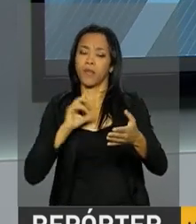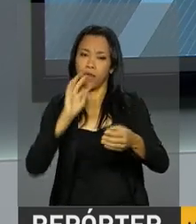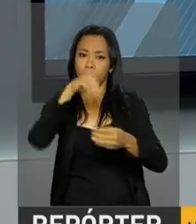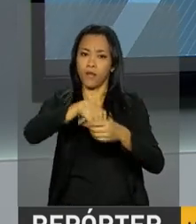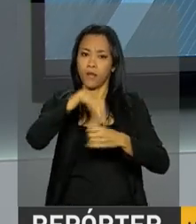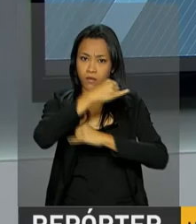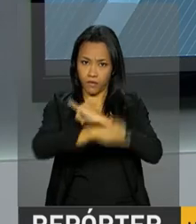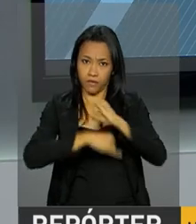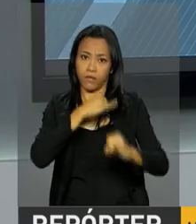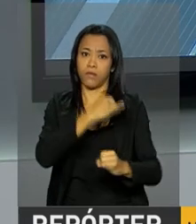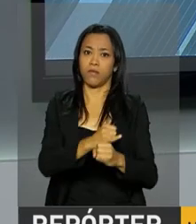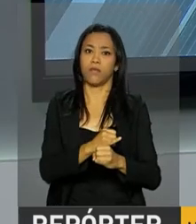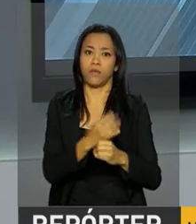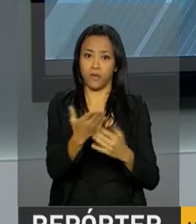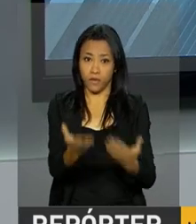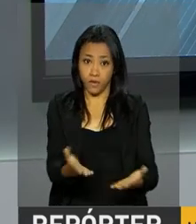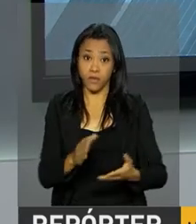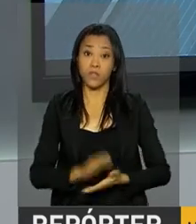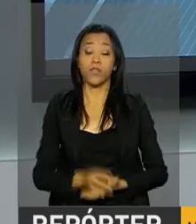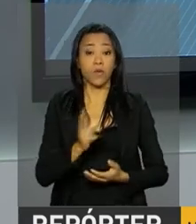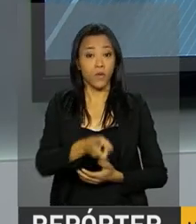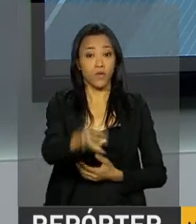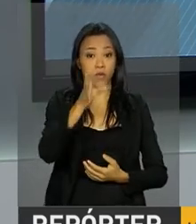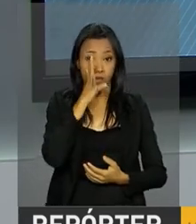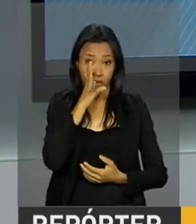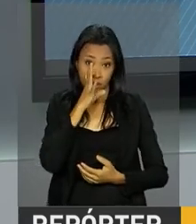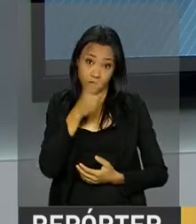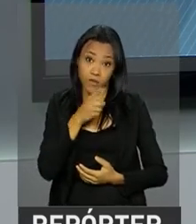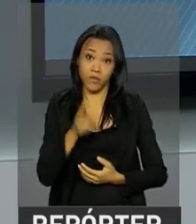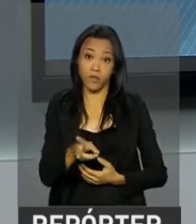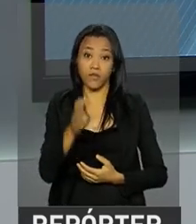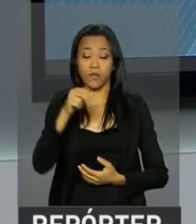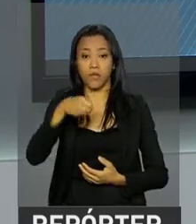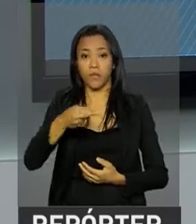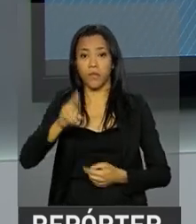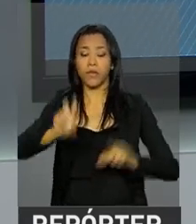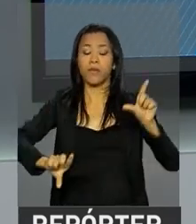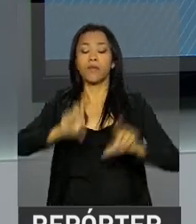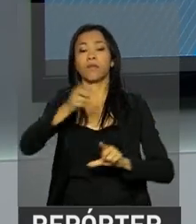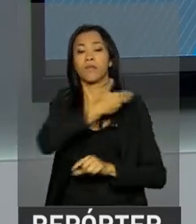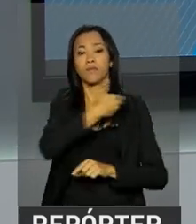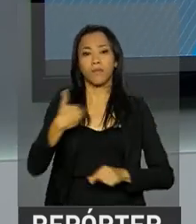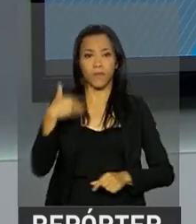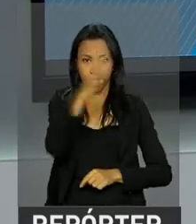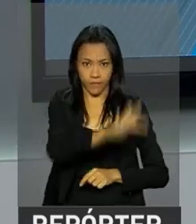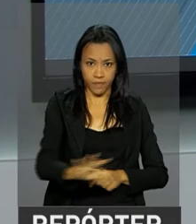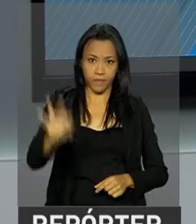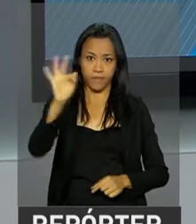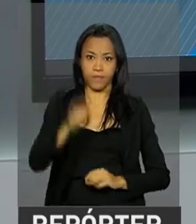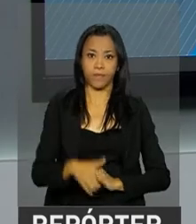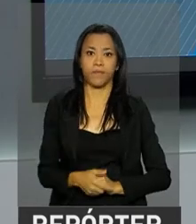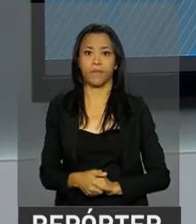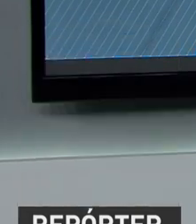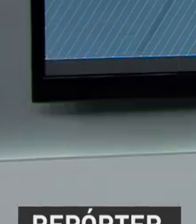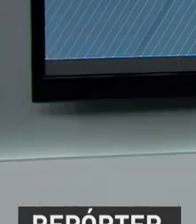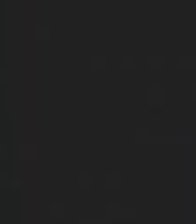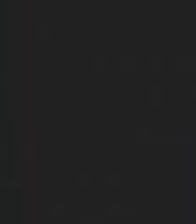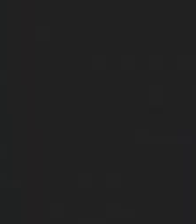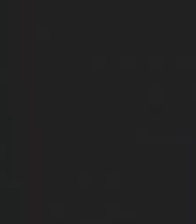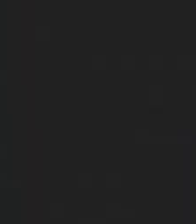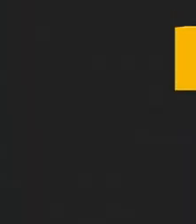está disponível na nossa página na internet um bom dia para você continue com a gente aqui na nbr a tv do governo federal